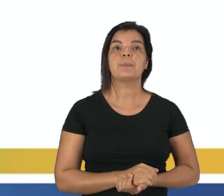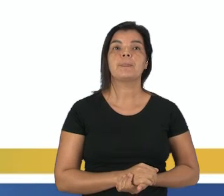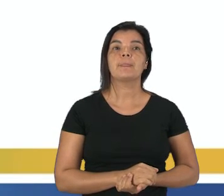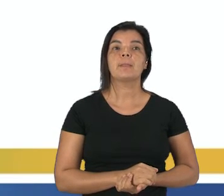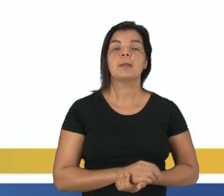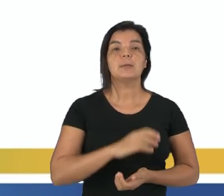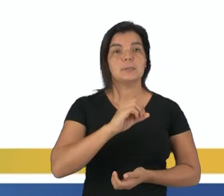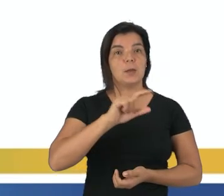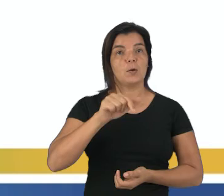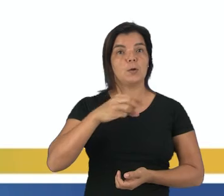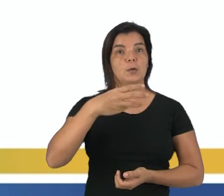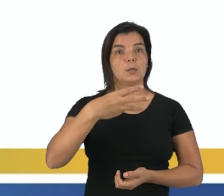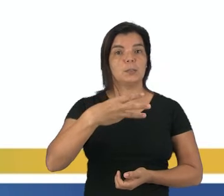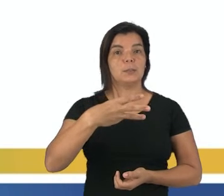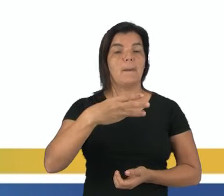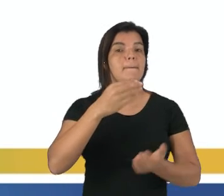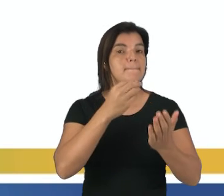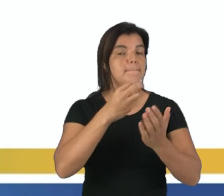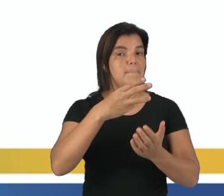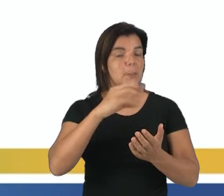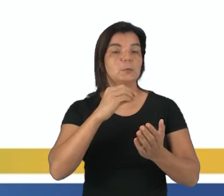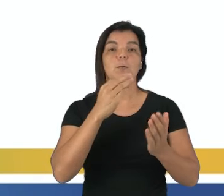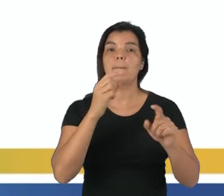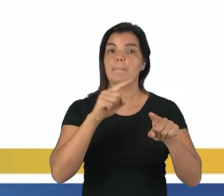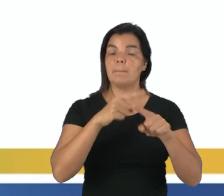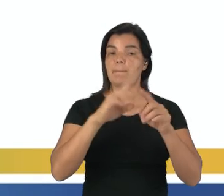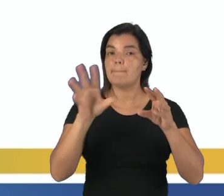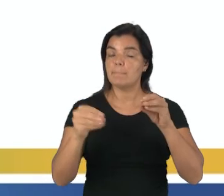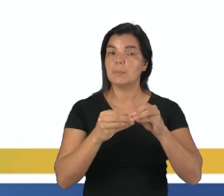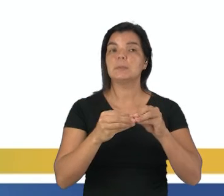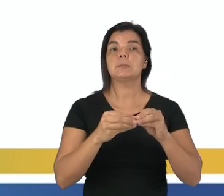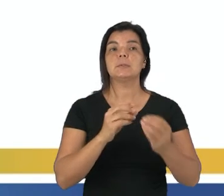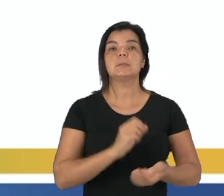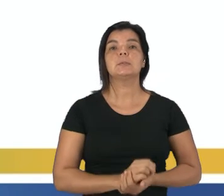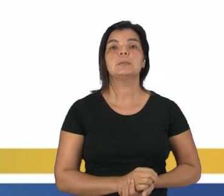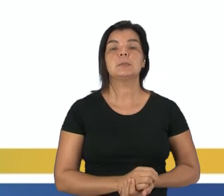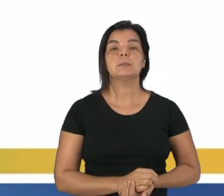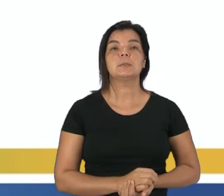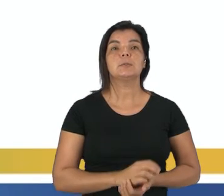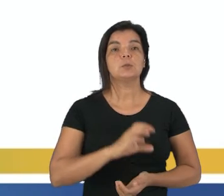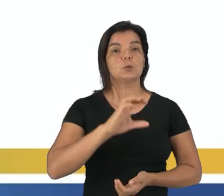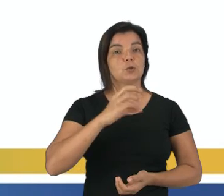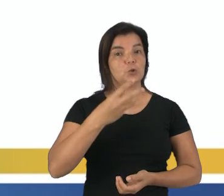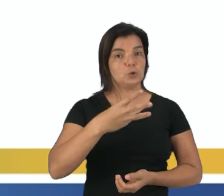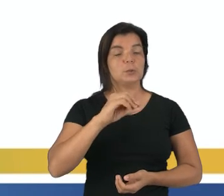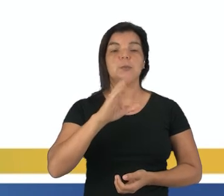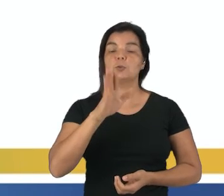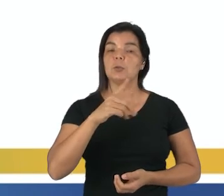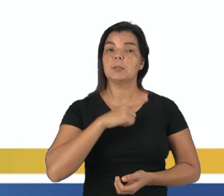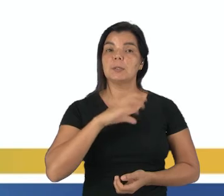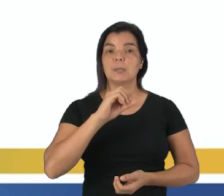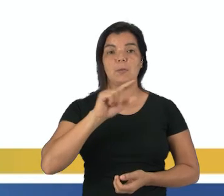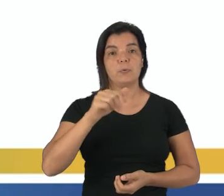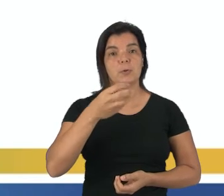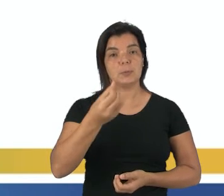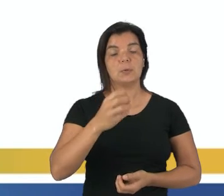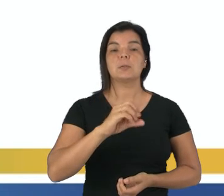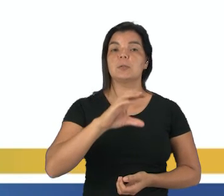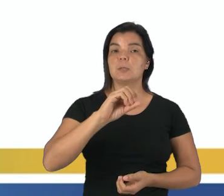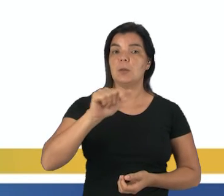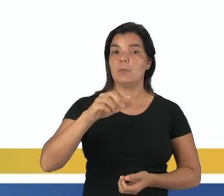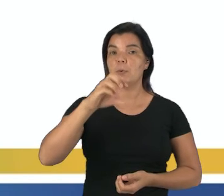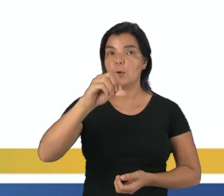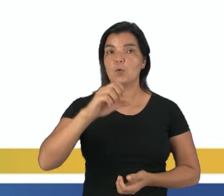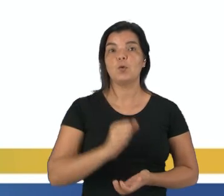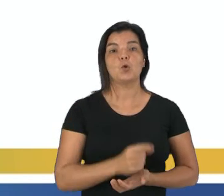0,30, 0, mais 30, né? Ou seja, eu vou acrescentar mais 30 onde já tem 30, então 0,6,